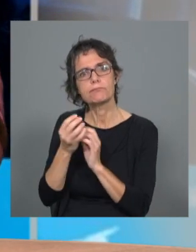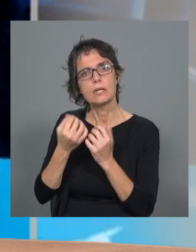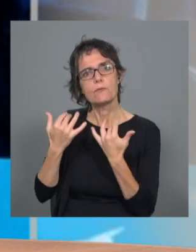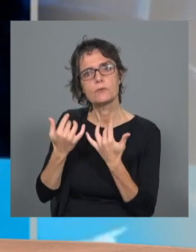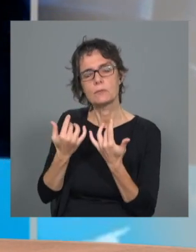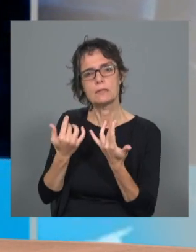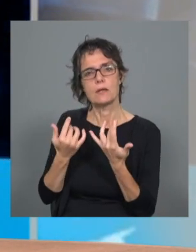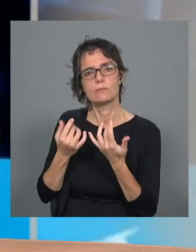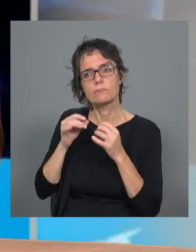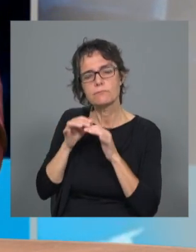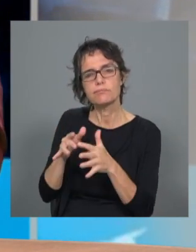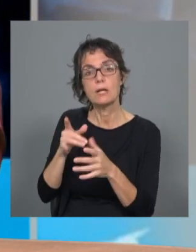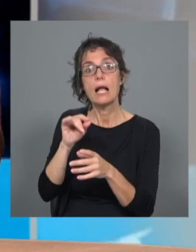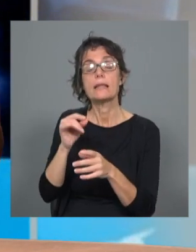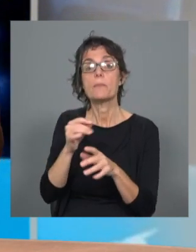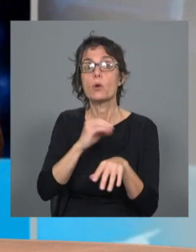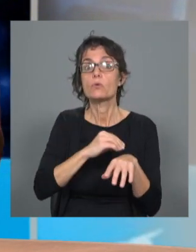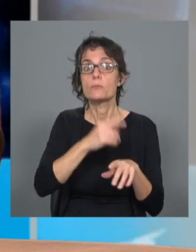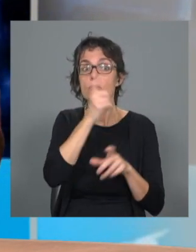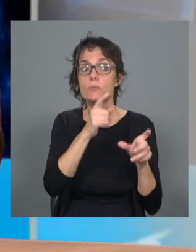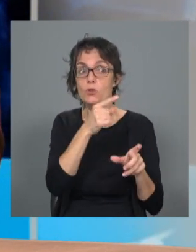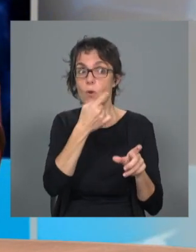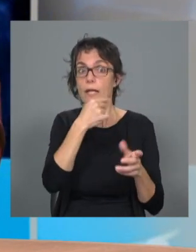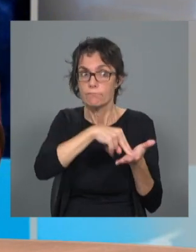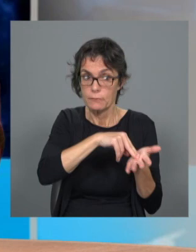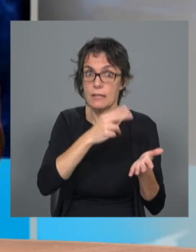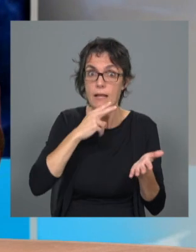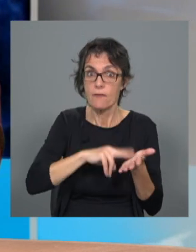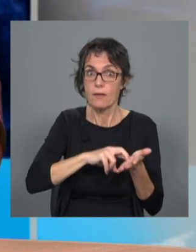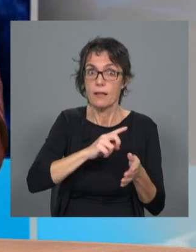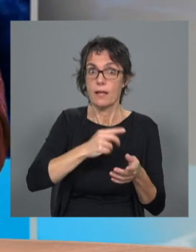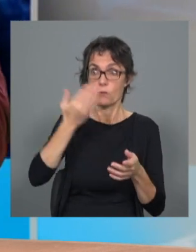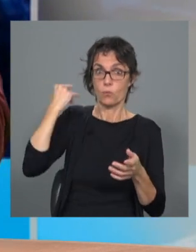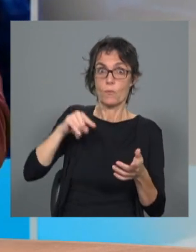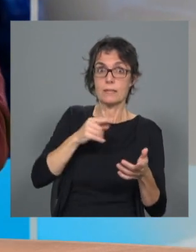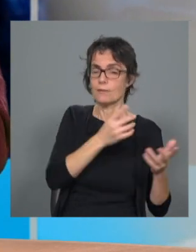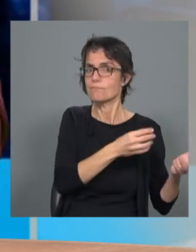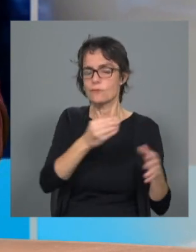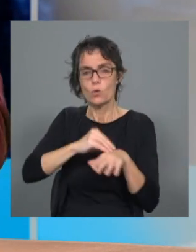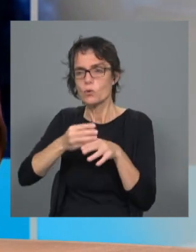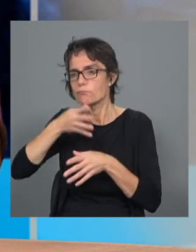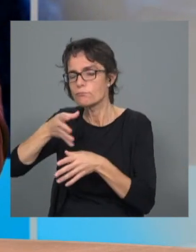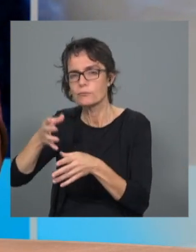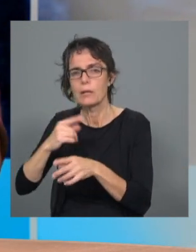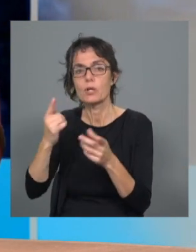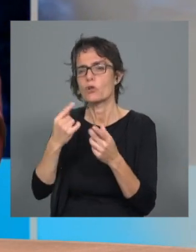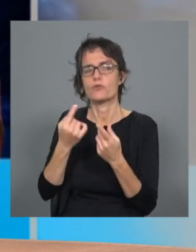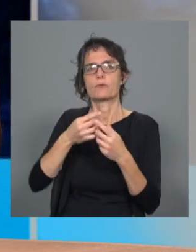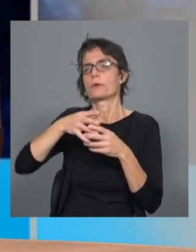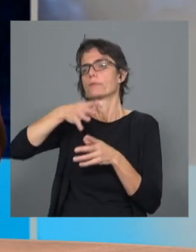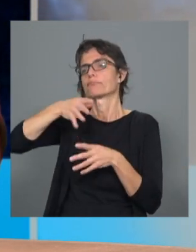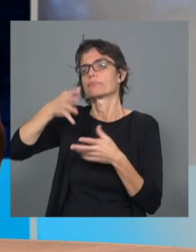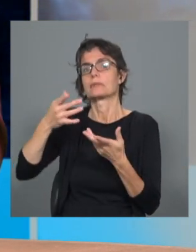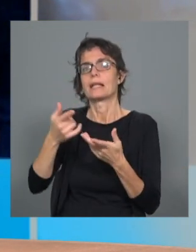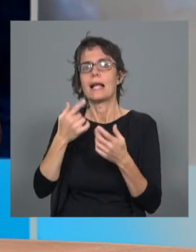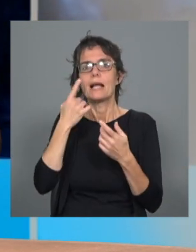de pessoas que a viveram. E isso acho que é aquilo que é mais importante. Mais do que estarmos a falar e a explicar o que é que acontece numa jornada, é o